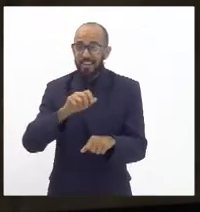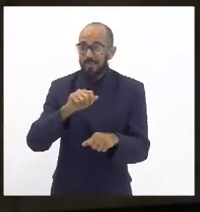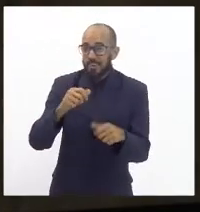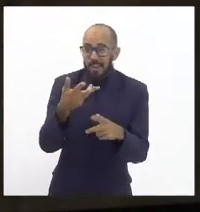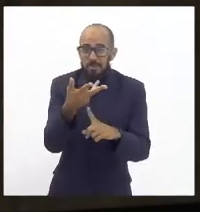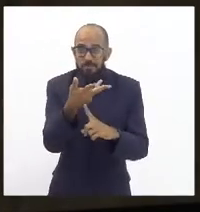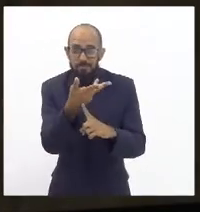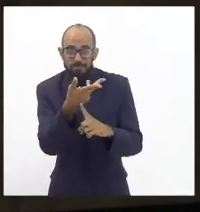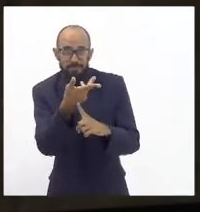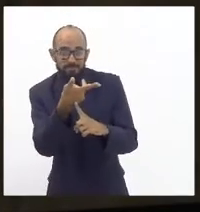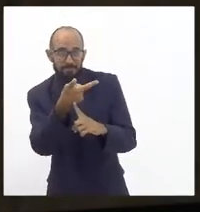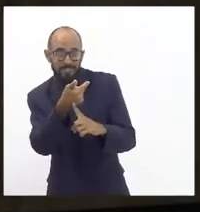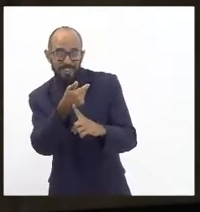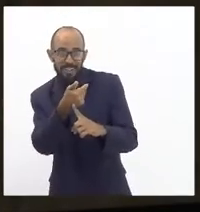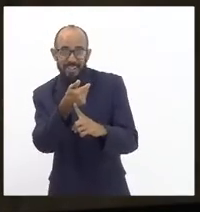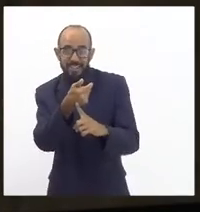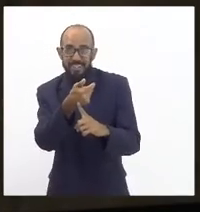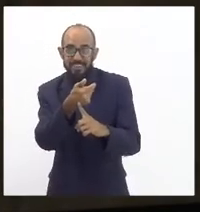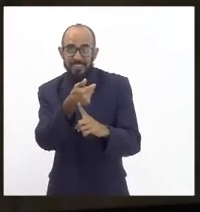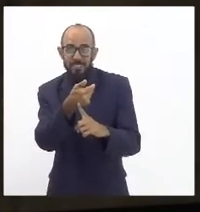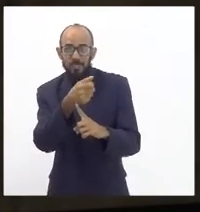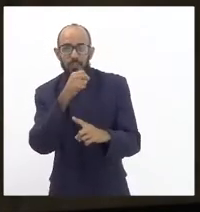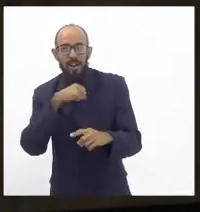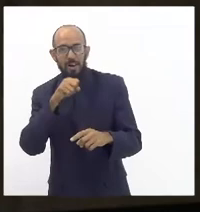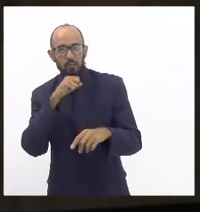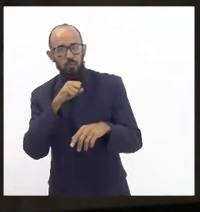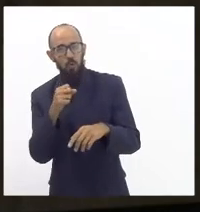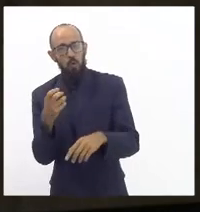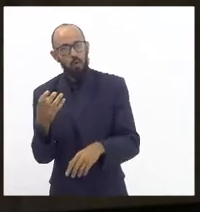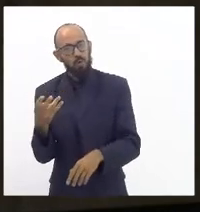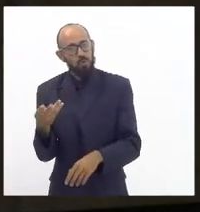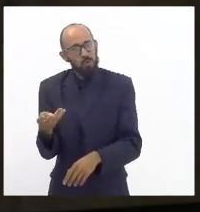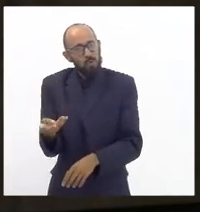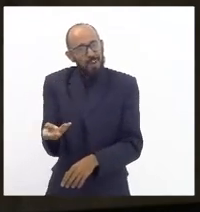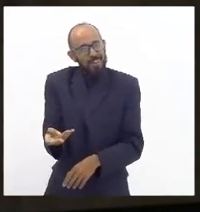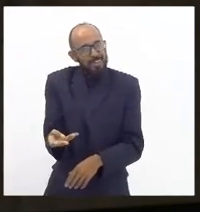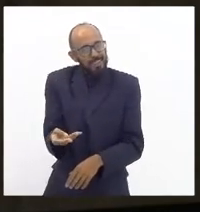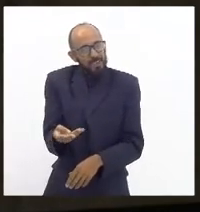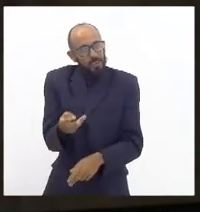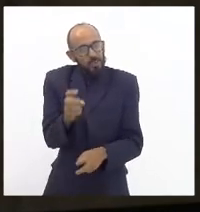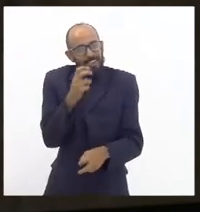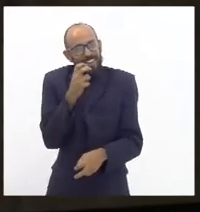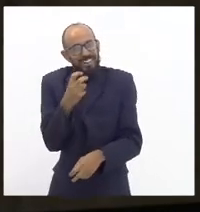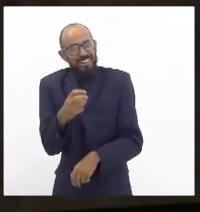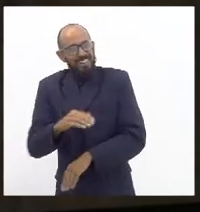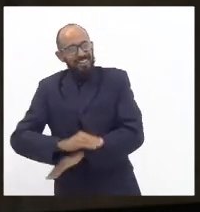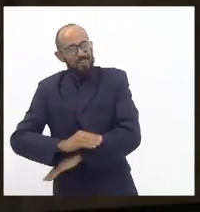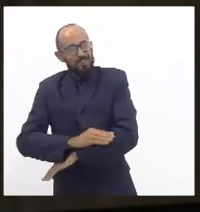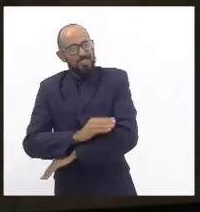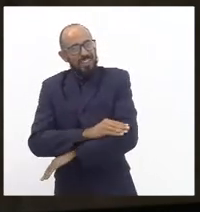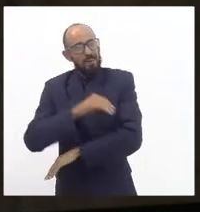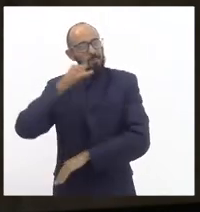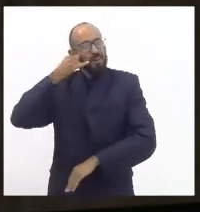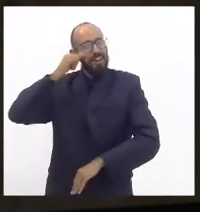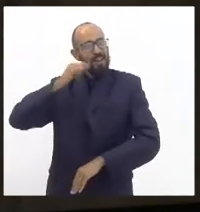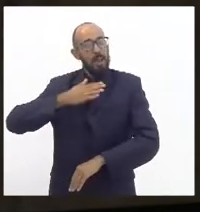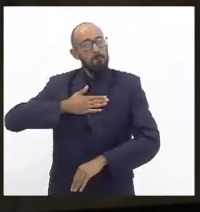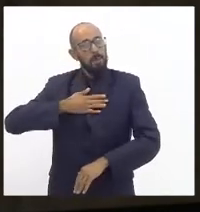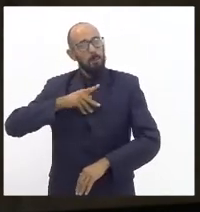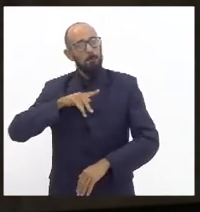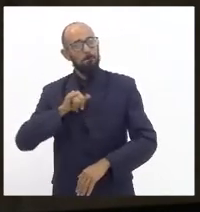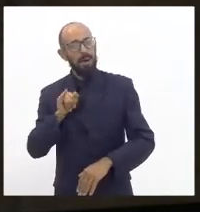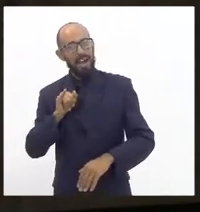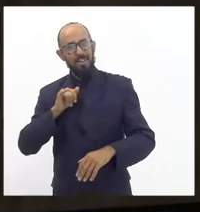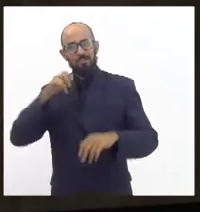como o lavor de joalheiro o ou sapo boi Quem foi rei foi